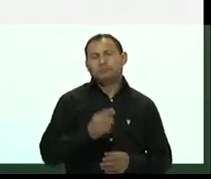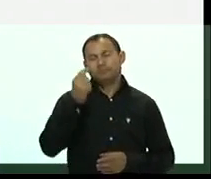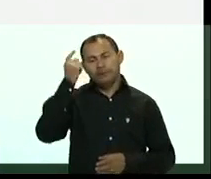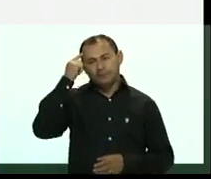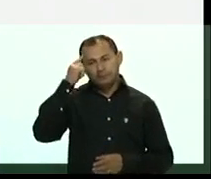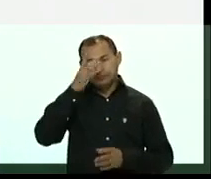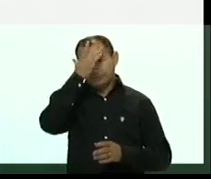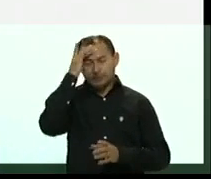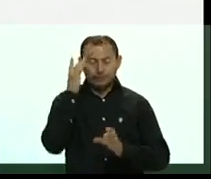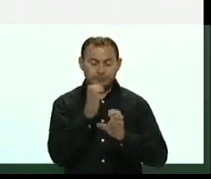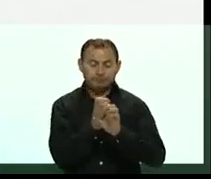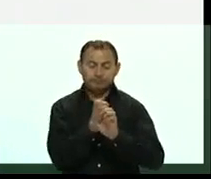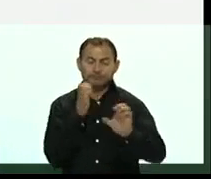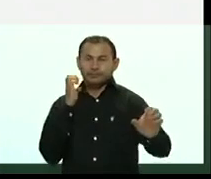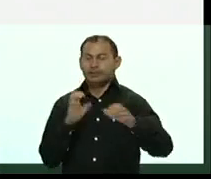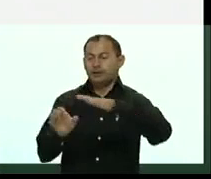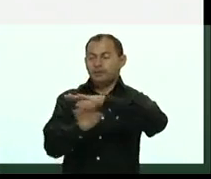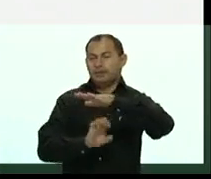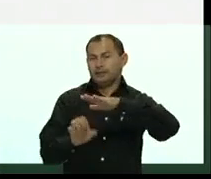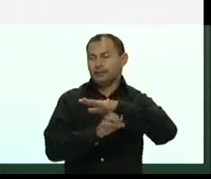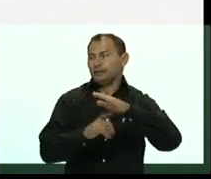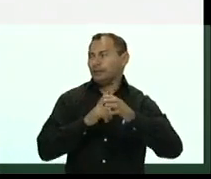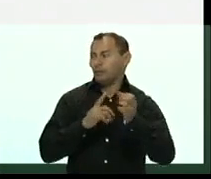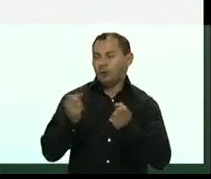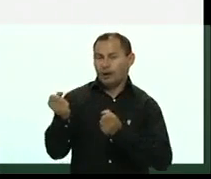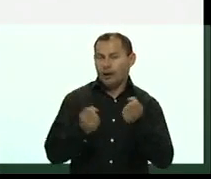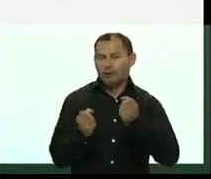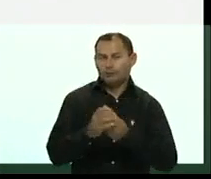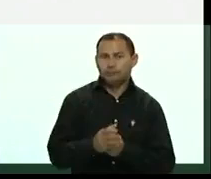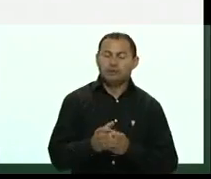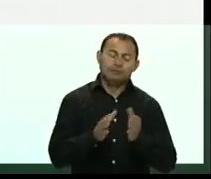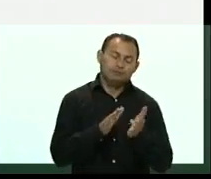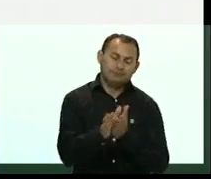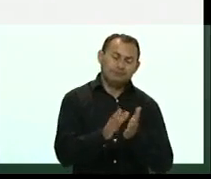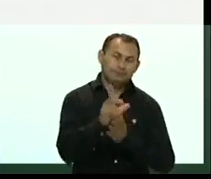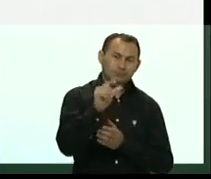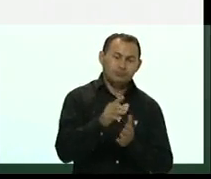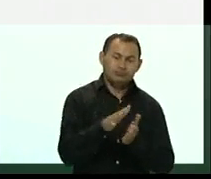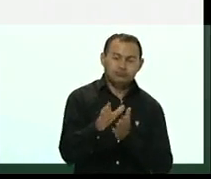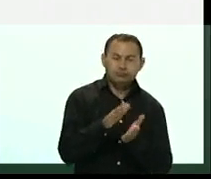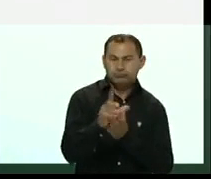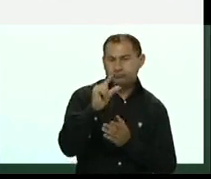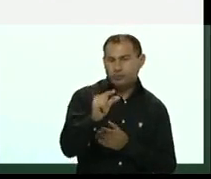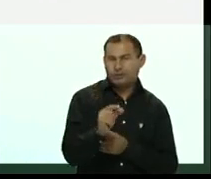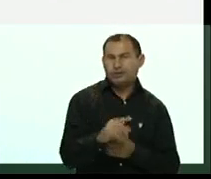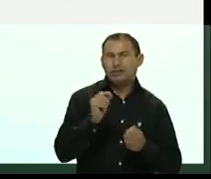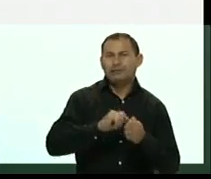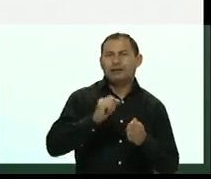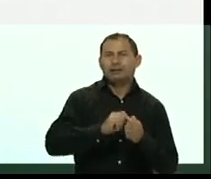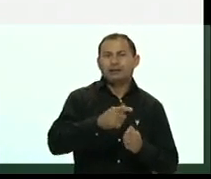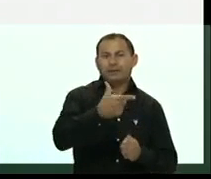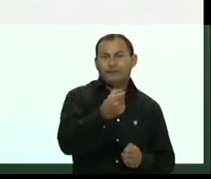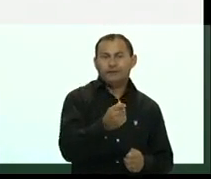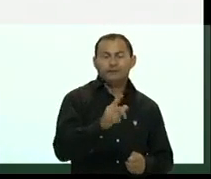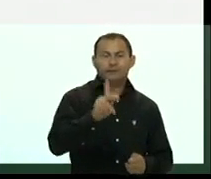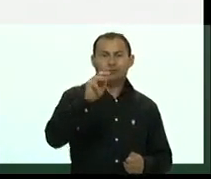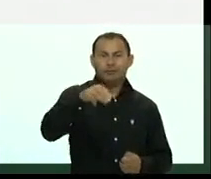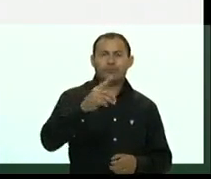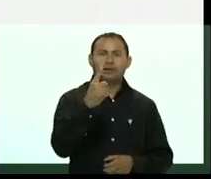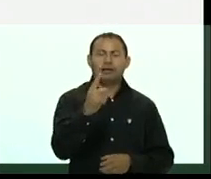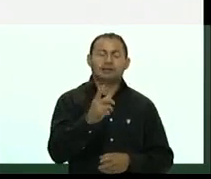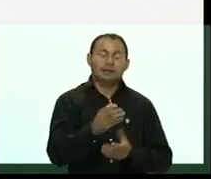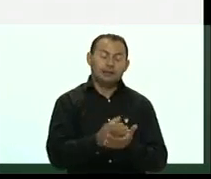que um engenheiro da empresa tem um carro econômico. Olha que beleza esse carro, ele faz 20 km por litro